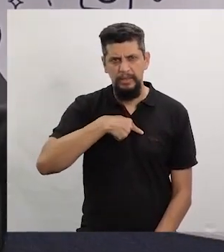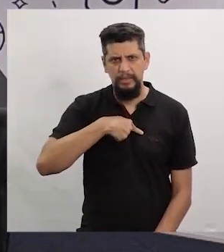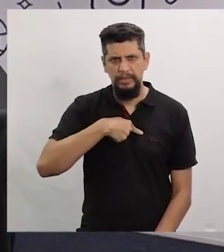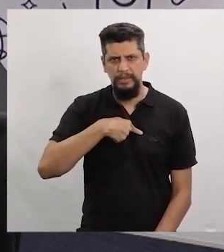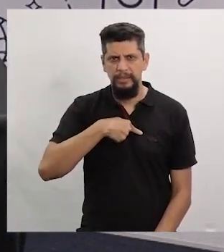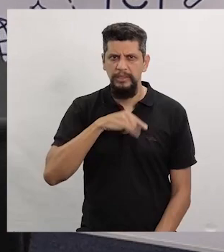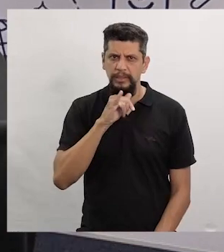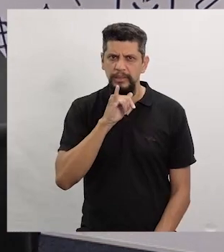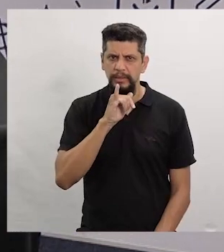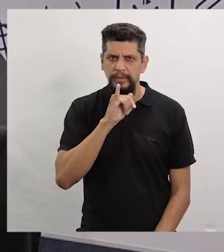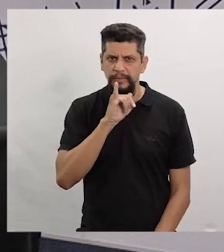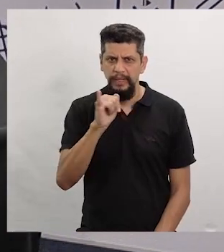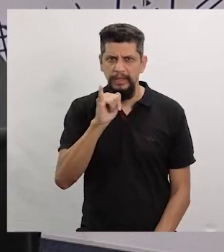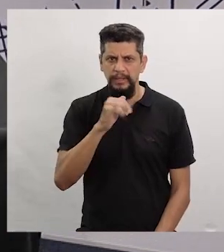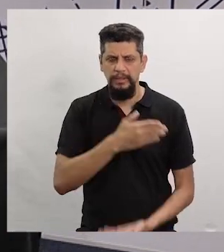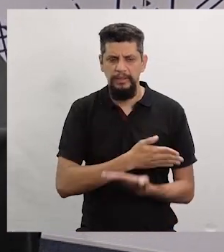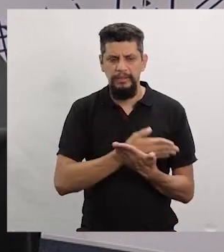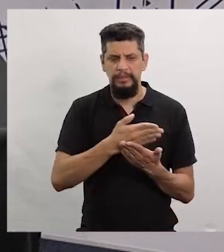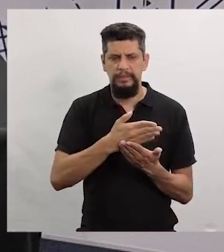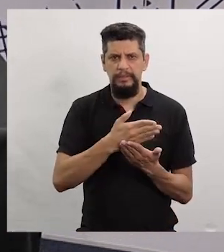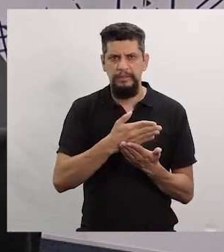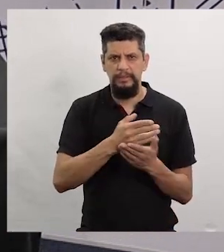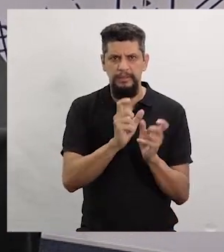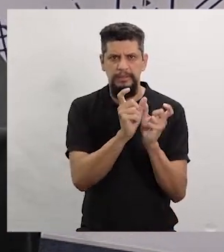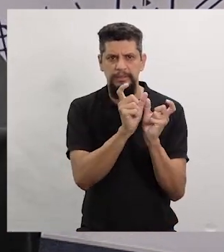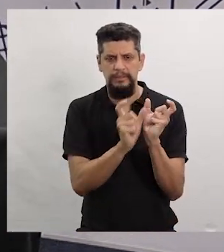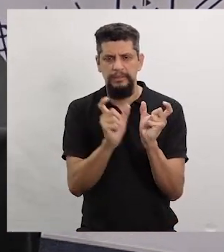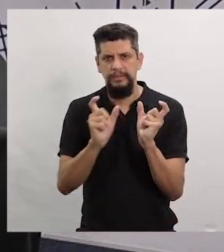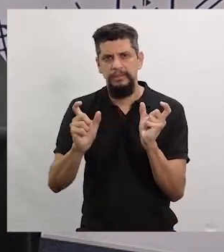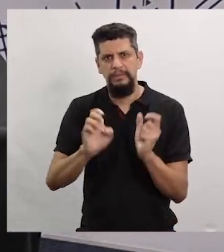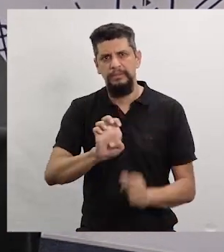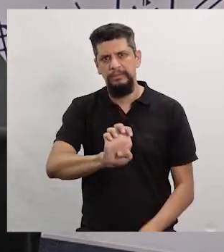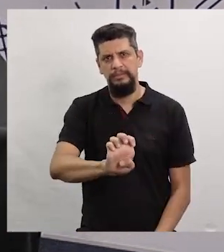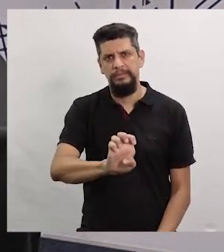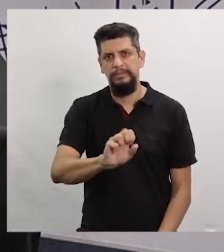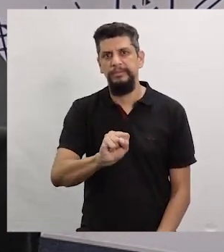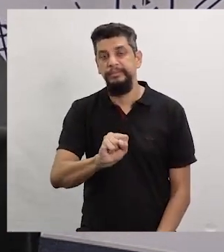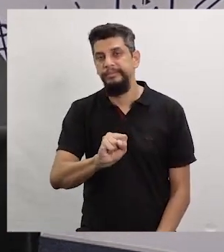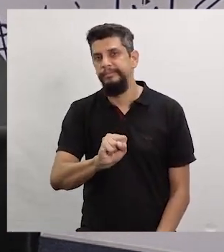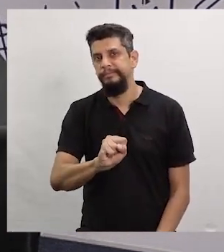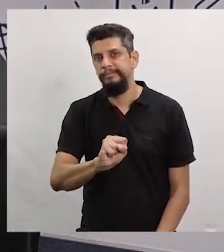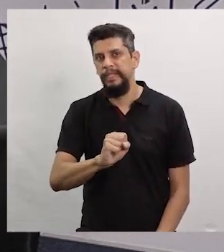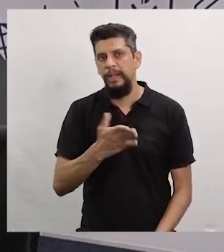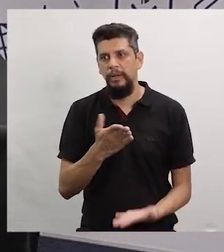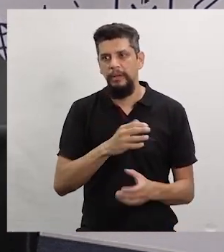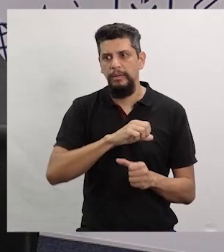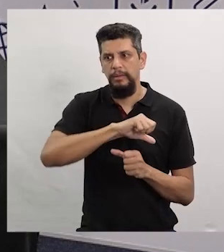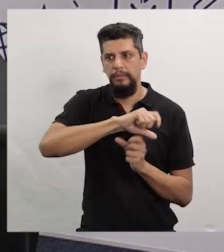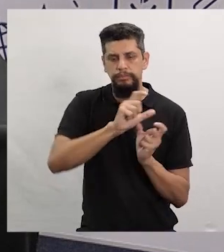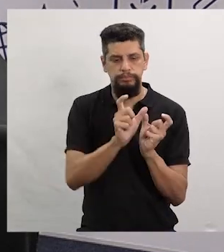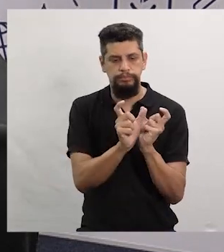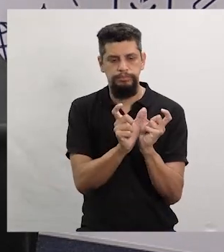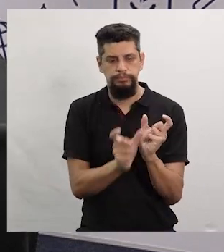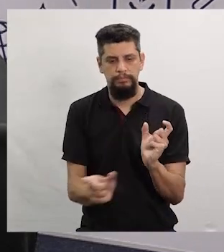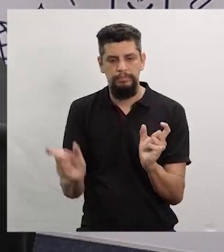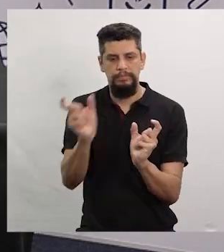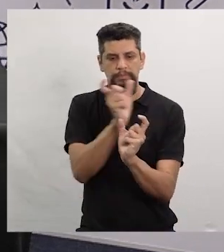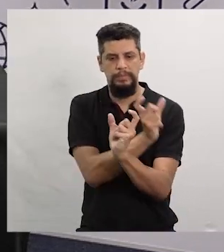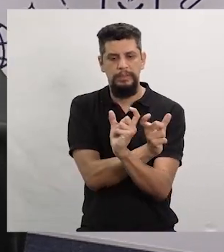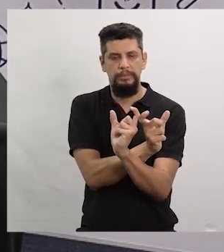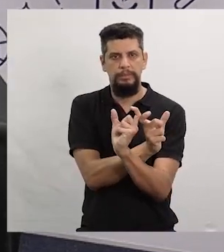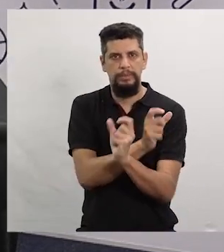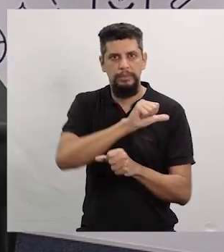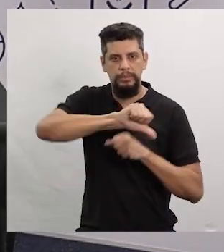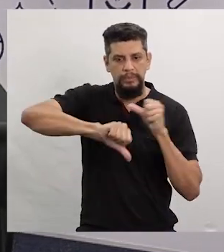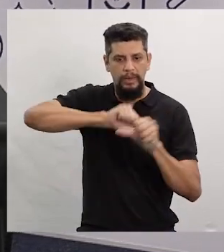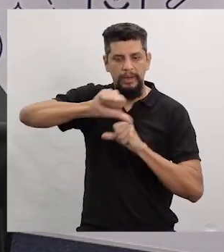falado que começava com a sílaba s s com s Então vou trocar aqui vou tirar